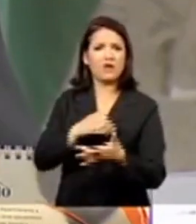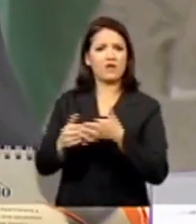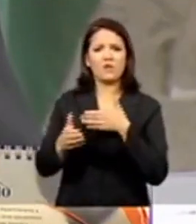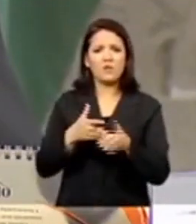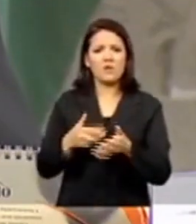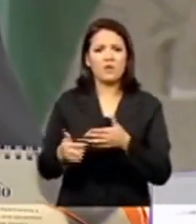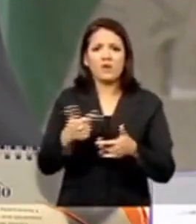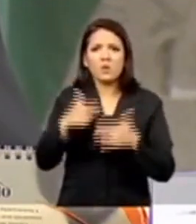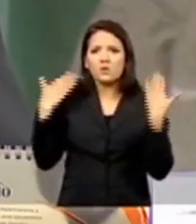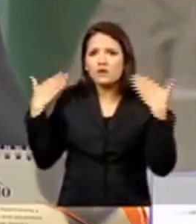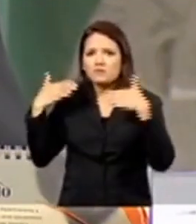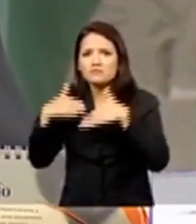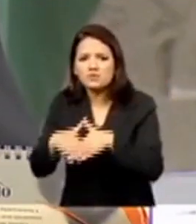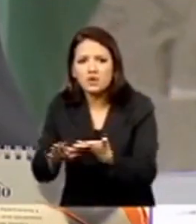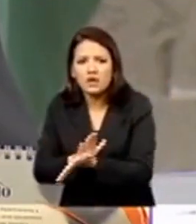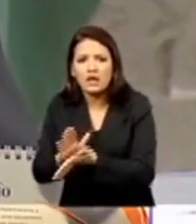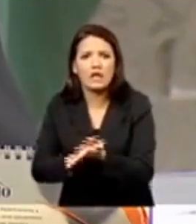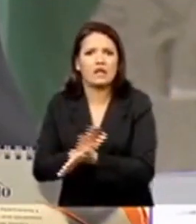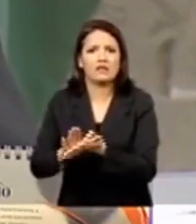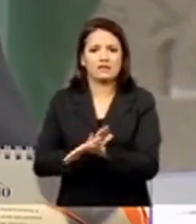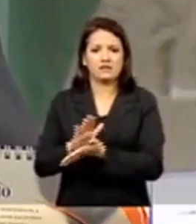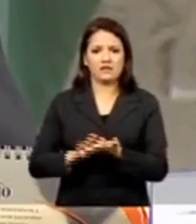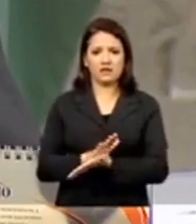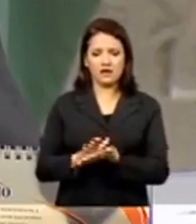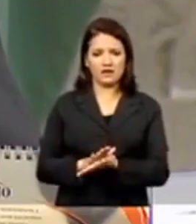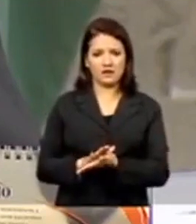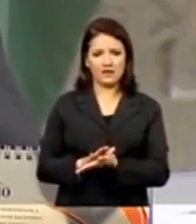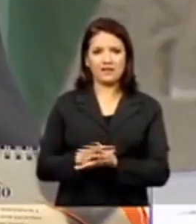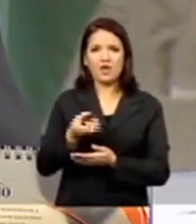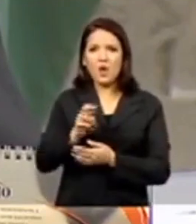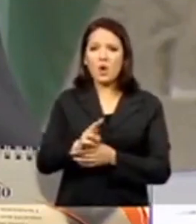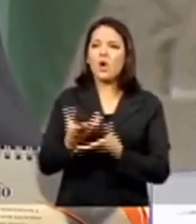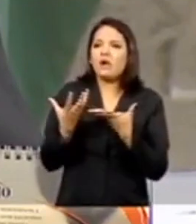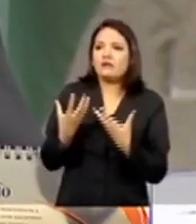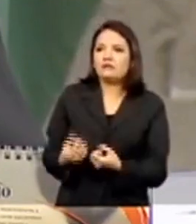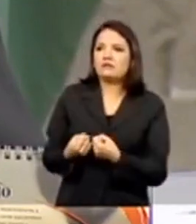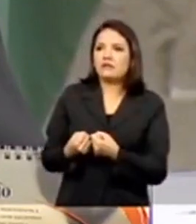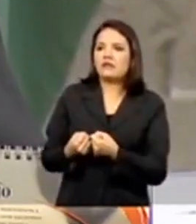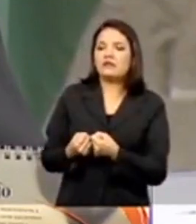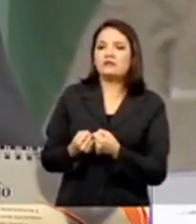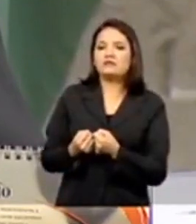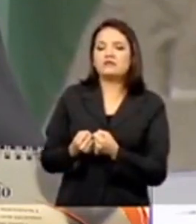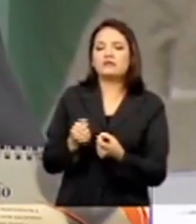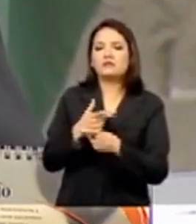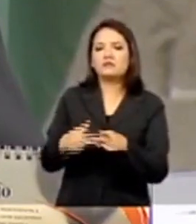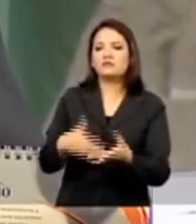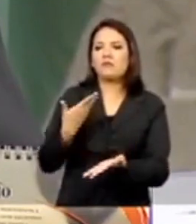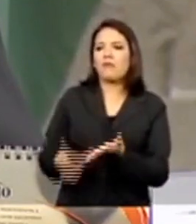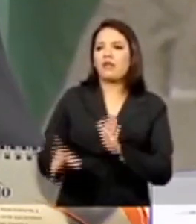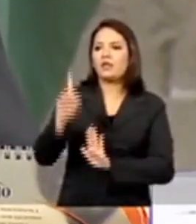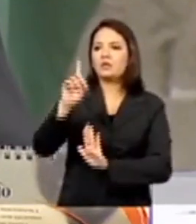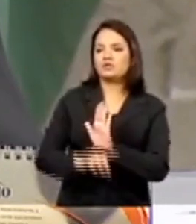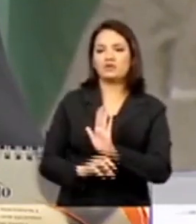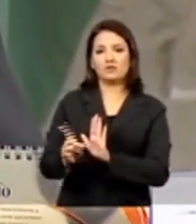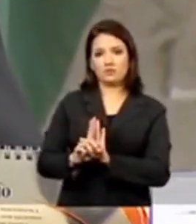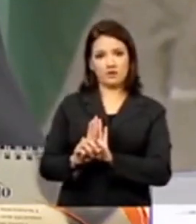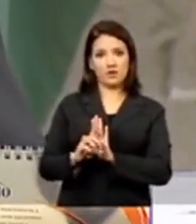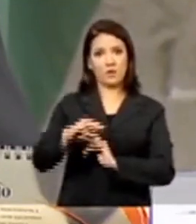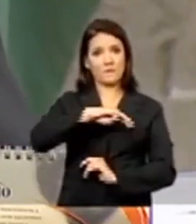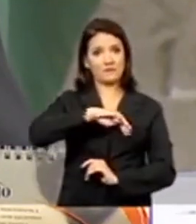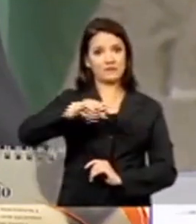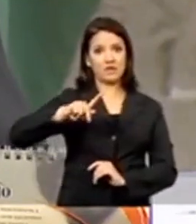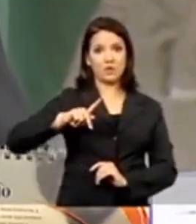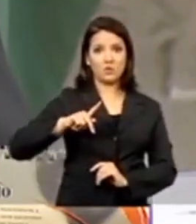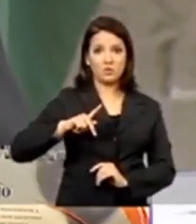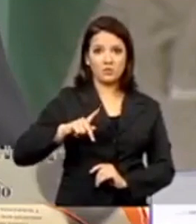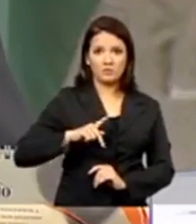ou instrumento de concretização de práticas ofensivas aos direitos básicos das minorias, quaisquer que sejam, sob